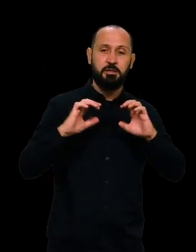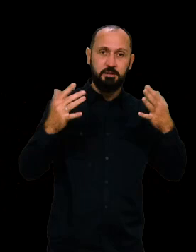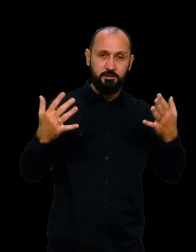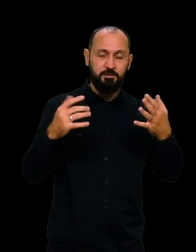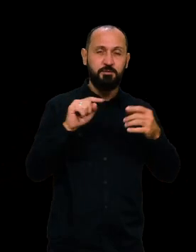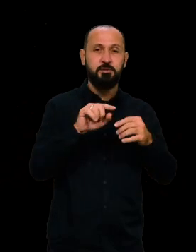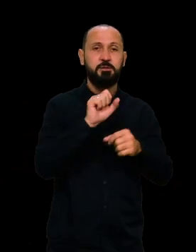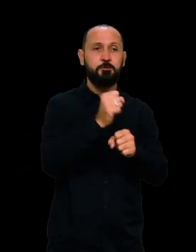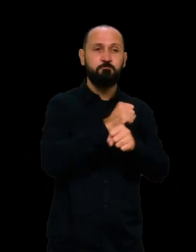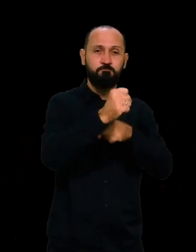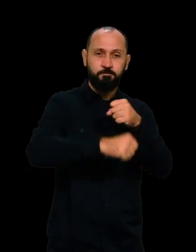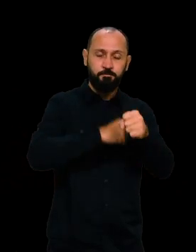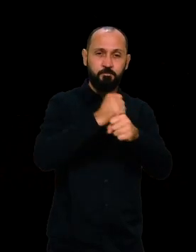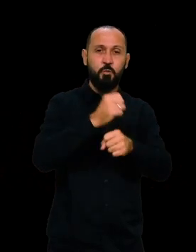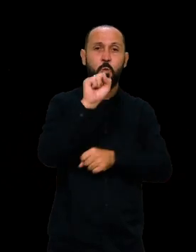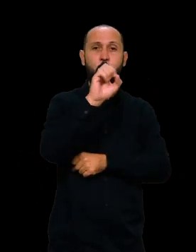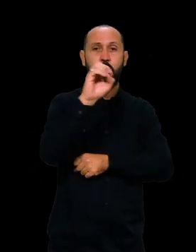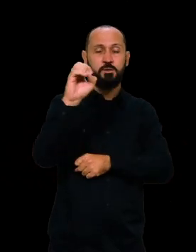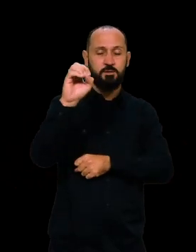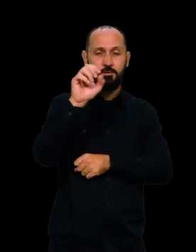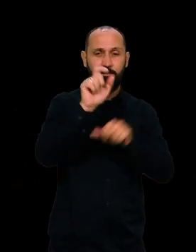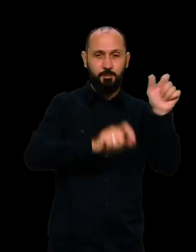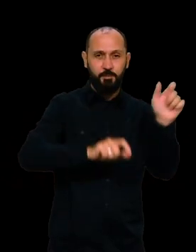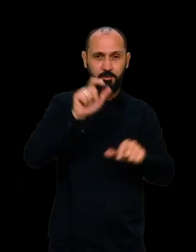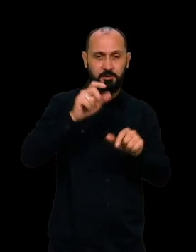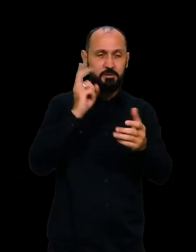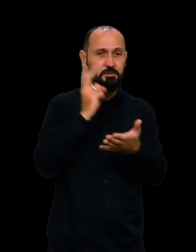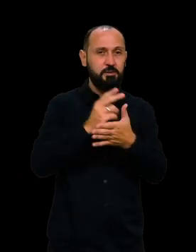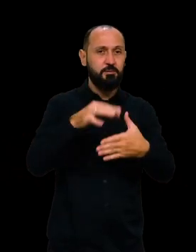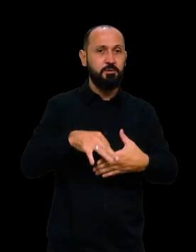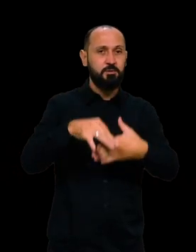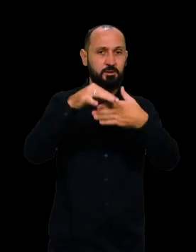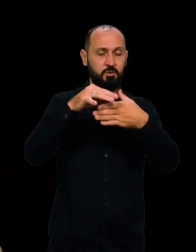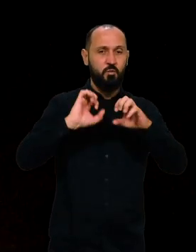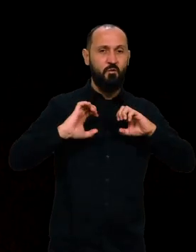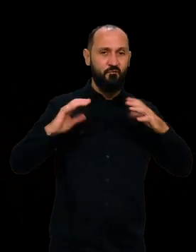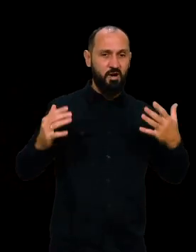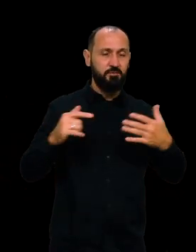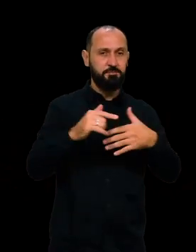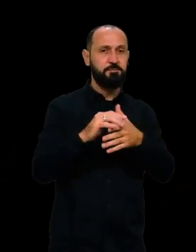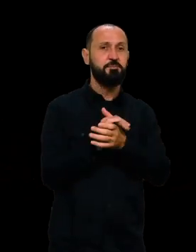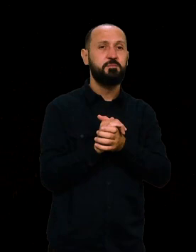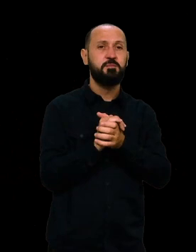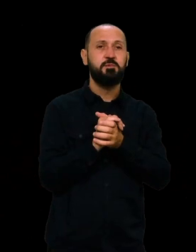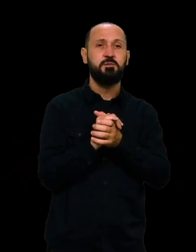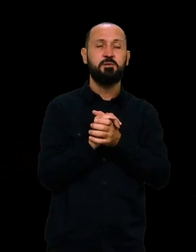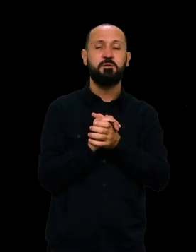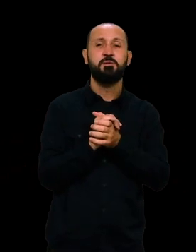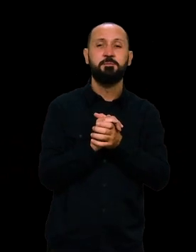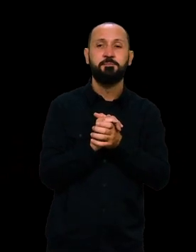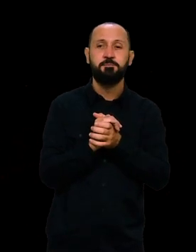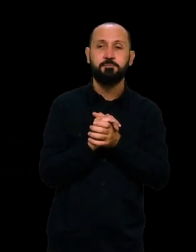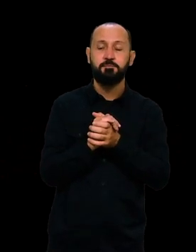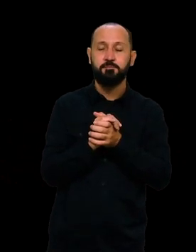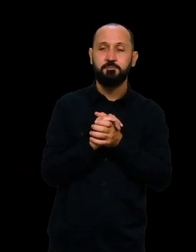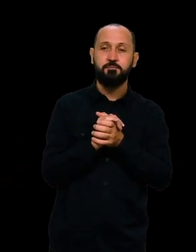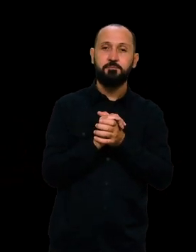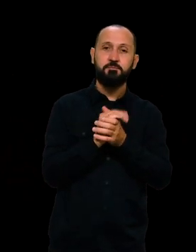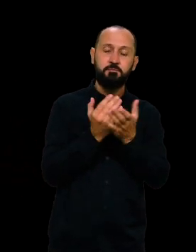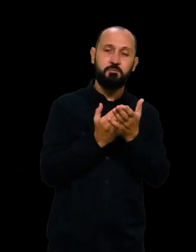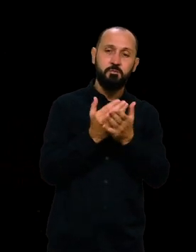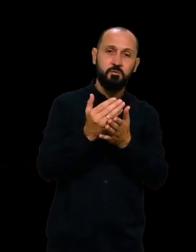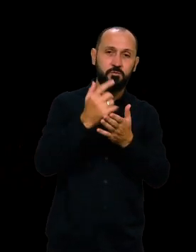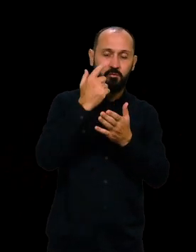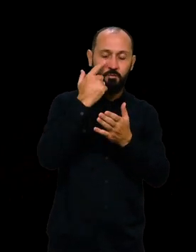isso. Criar 3 eventos cada ano com 800 pessoas e sempre na liderança desses eventos. Então,